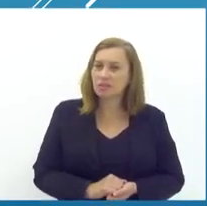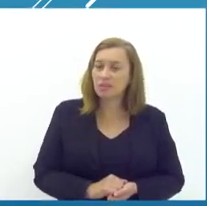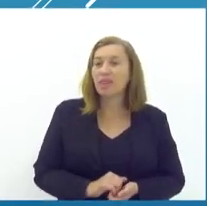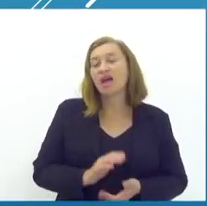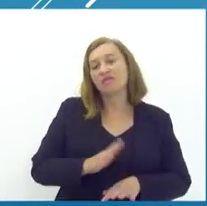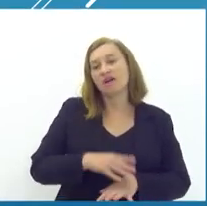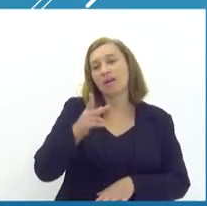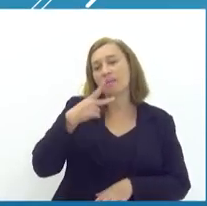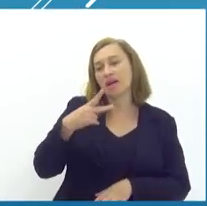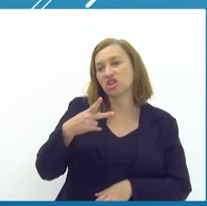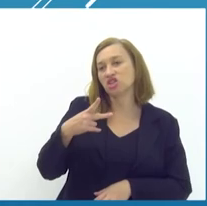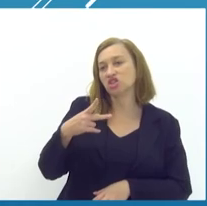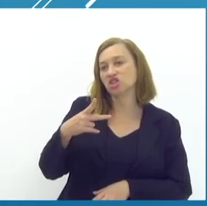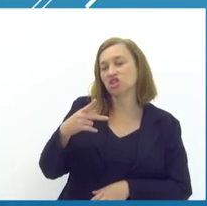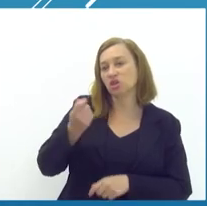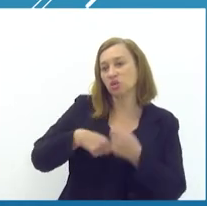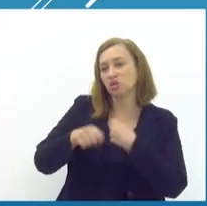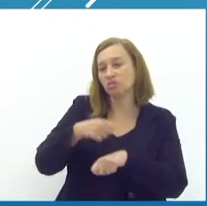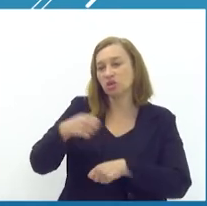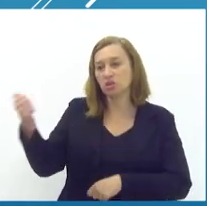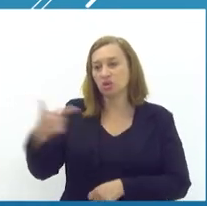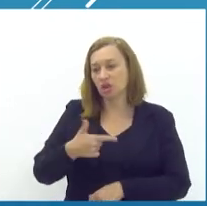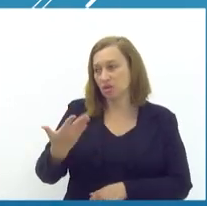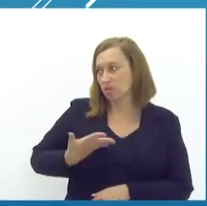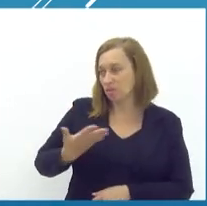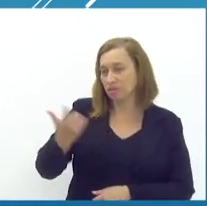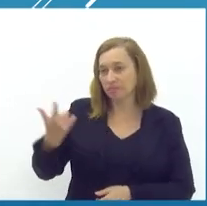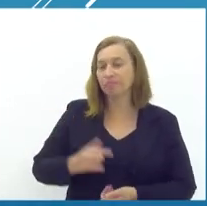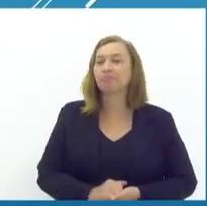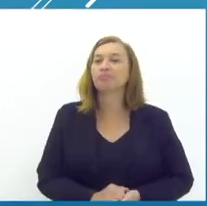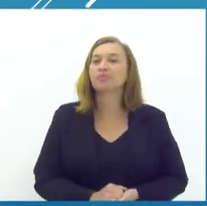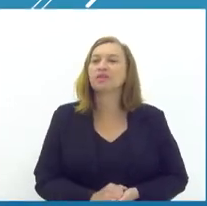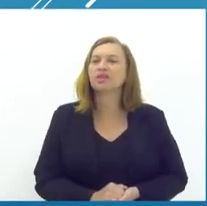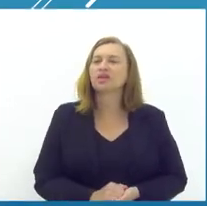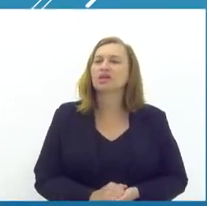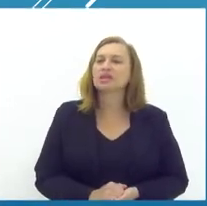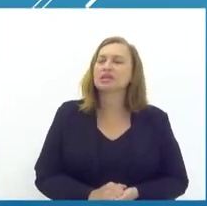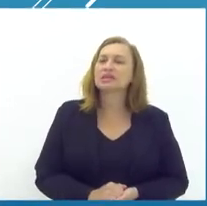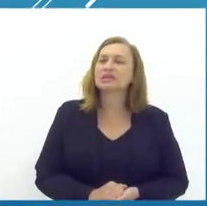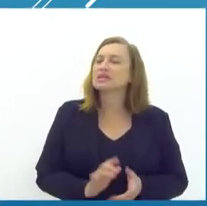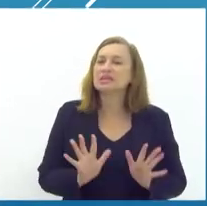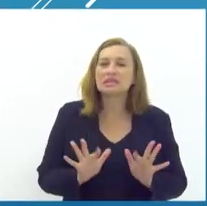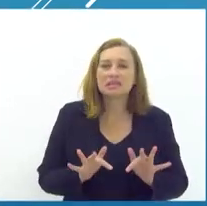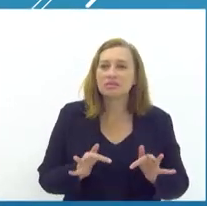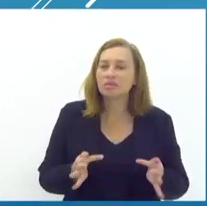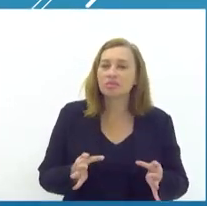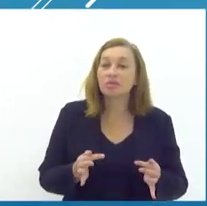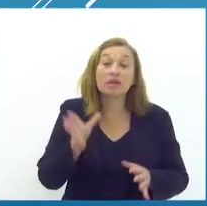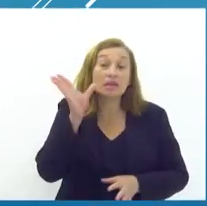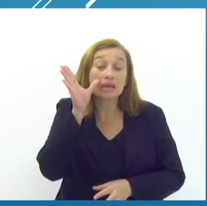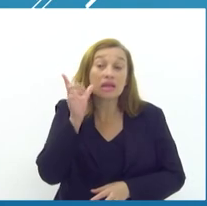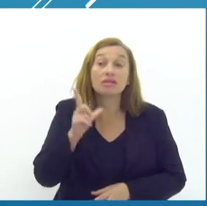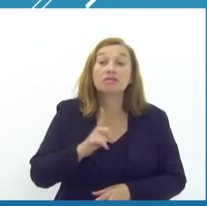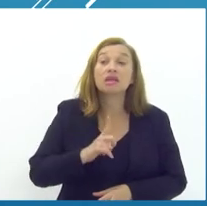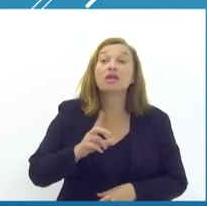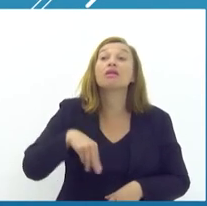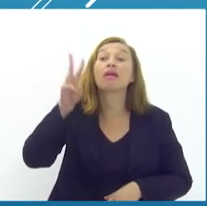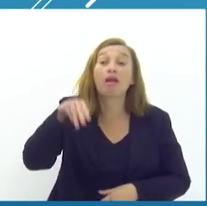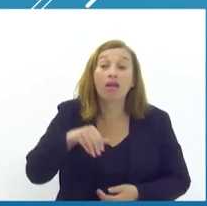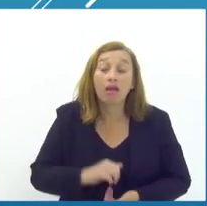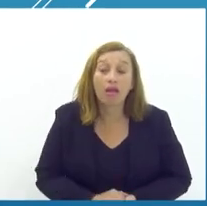economia do que eu só e somente econômico e de simplificação interessa quem por favor pode